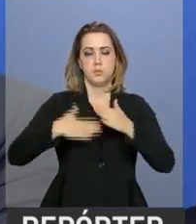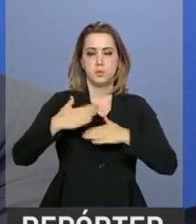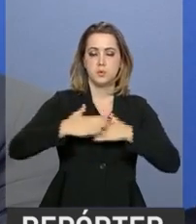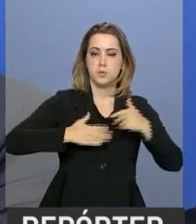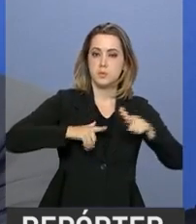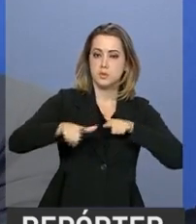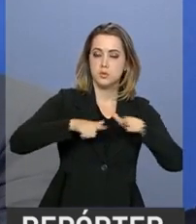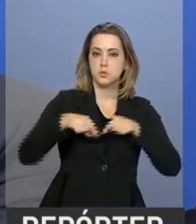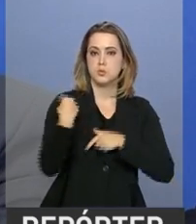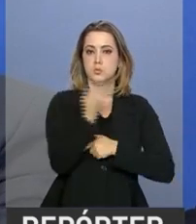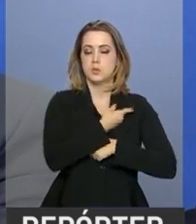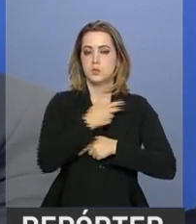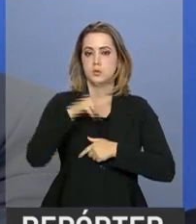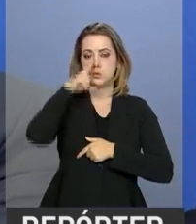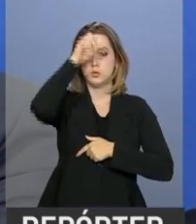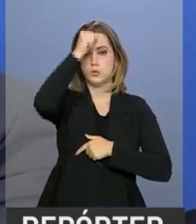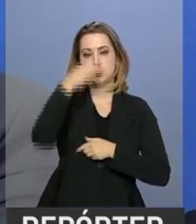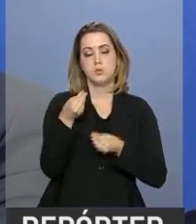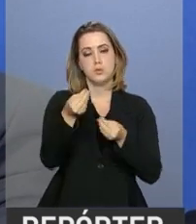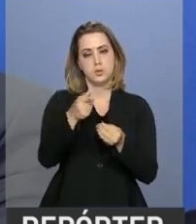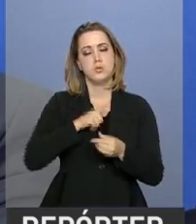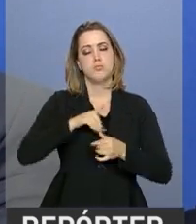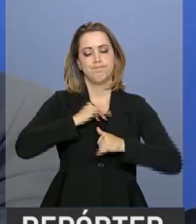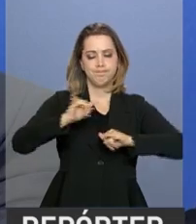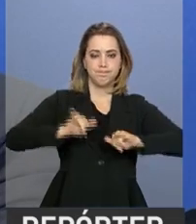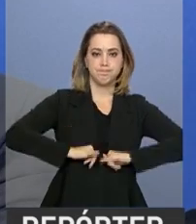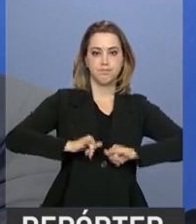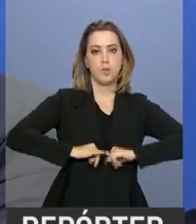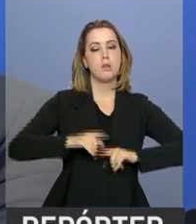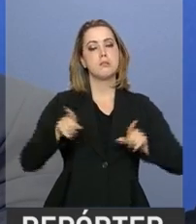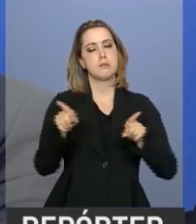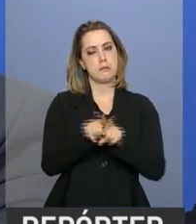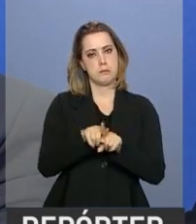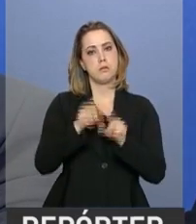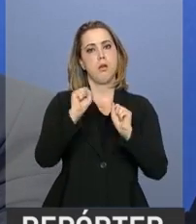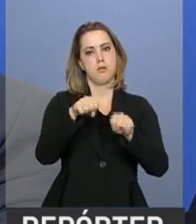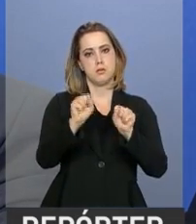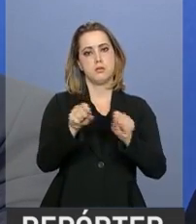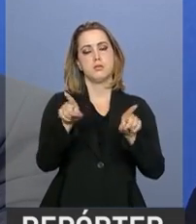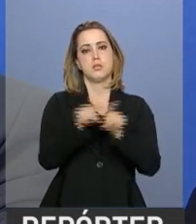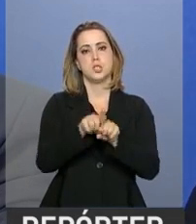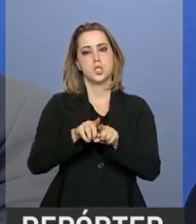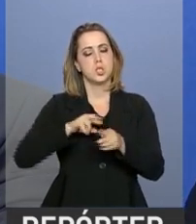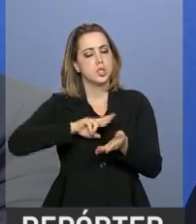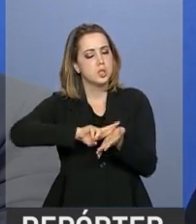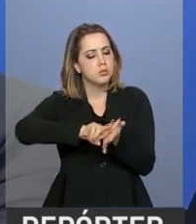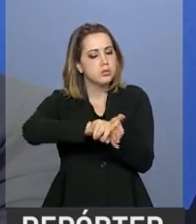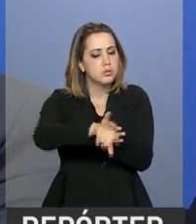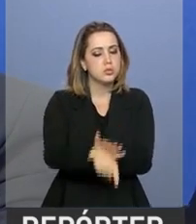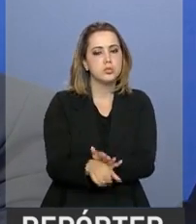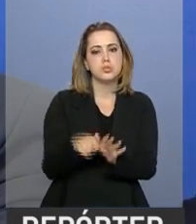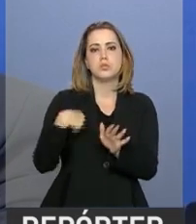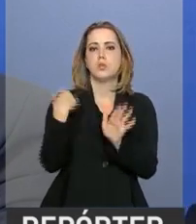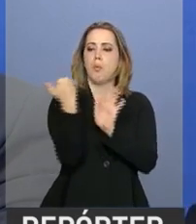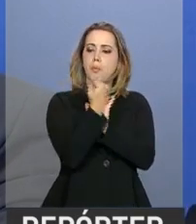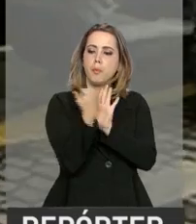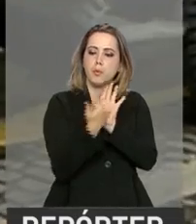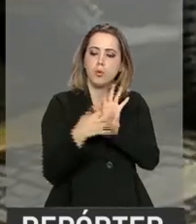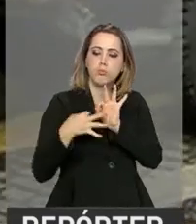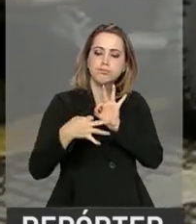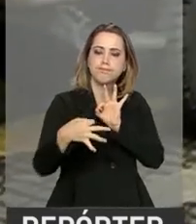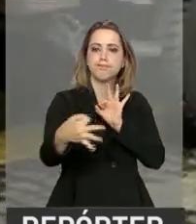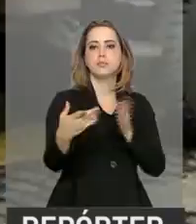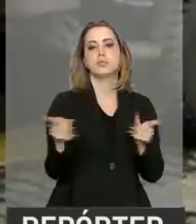forças isso implica em um sacrifício sim isso implique muitas vezes você esticar determinados cronograma também